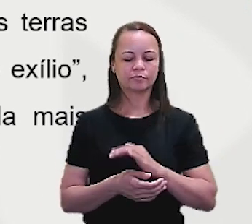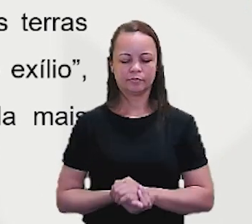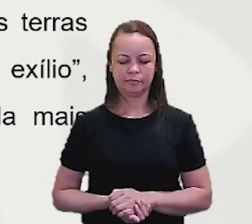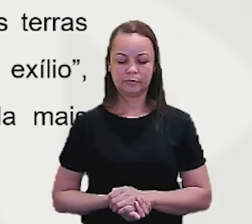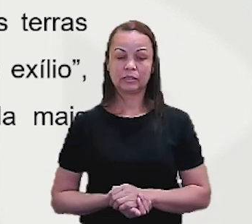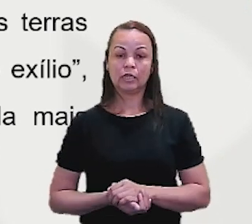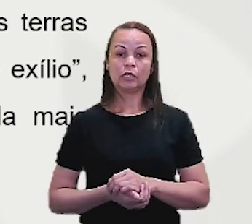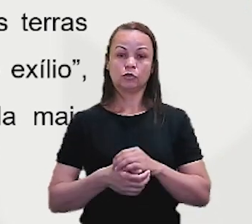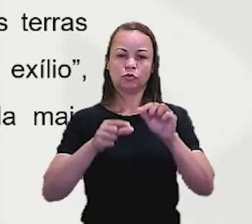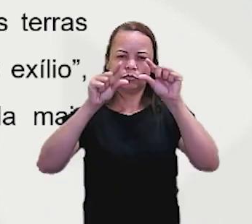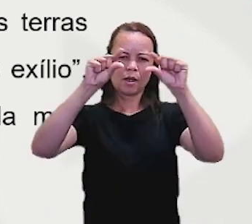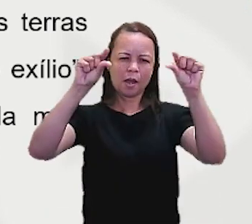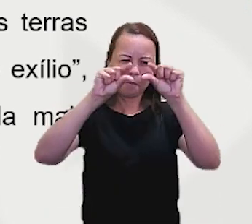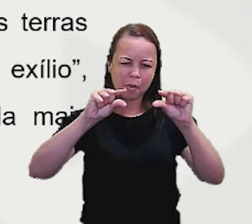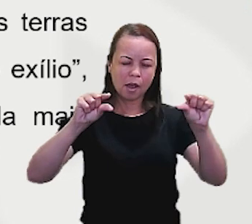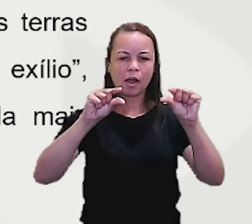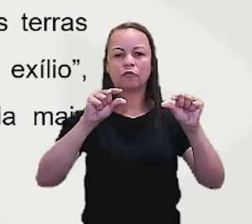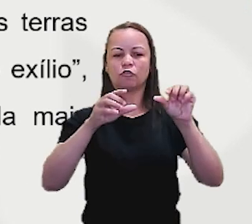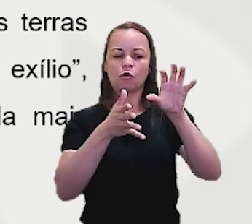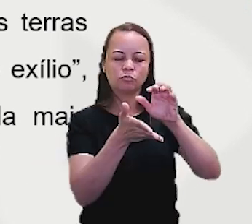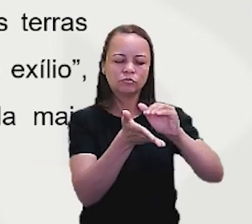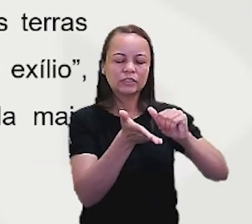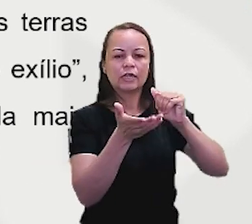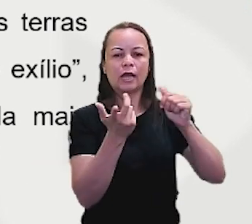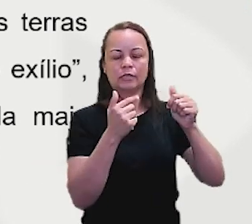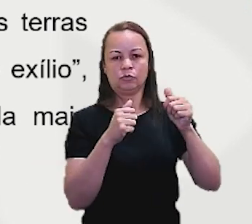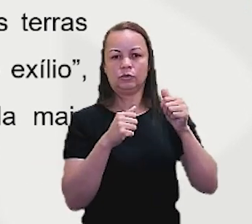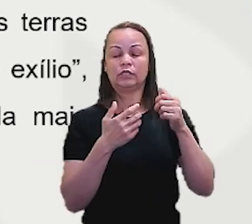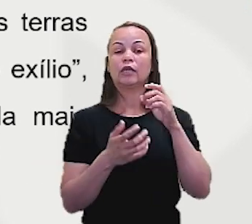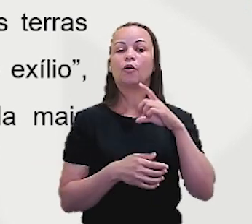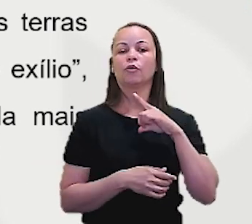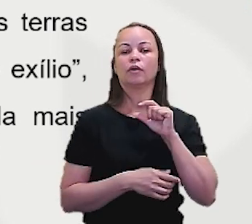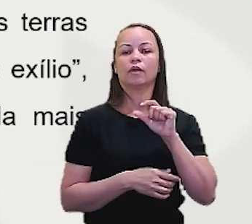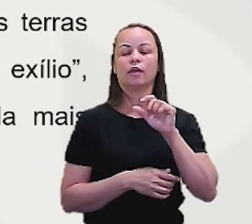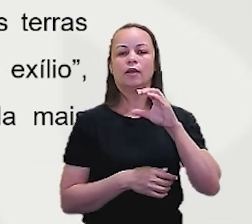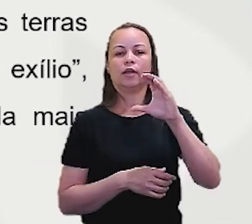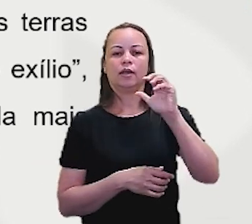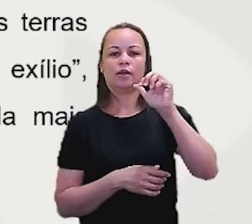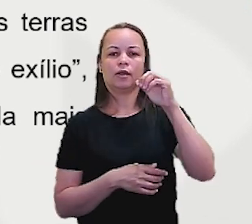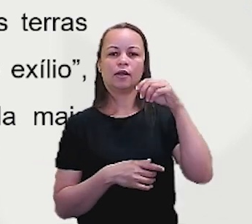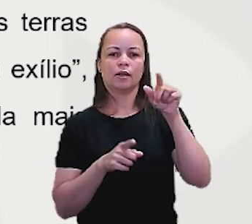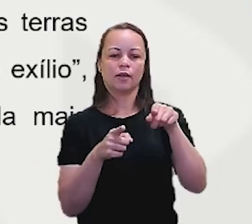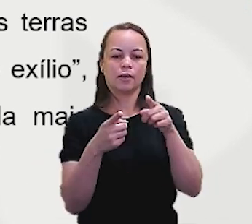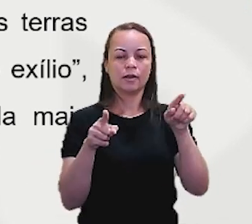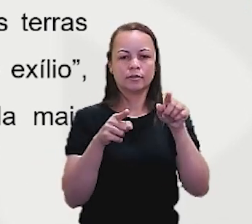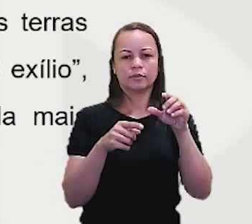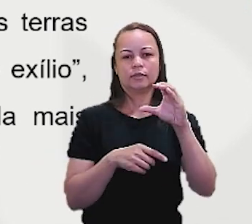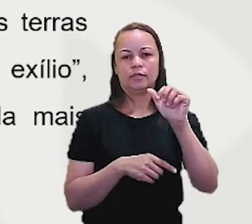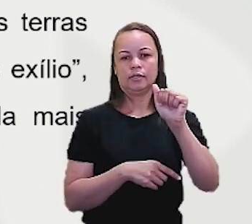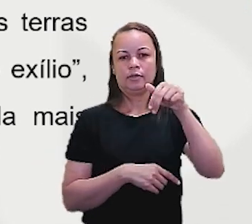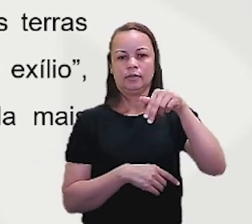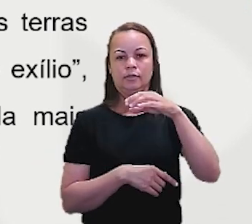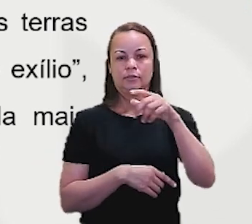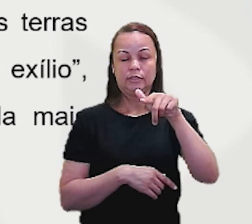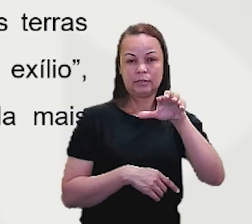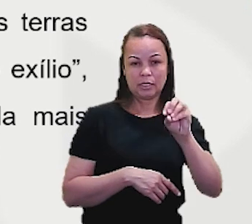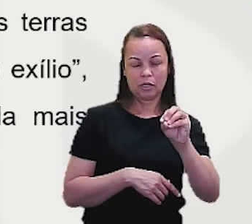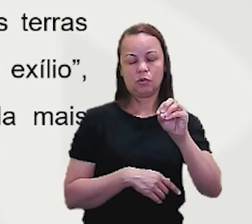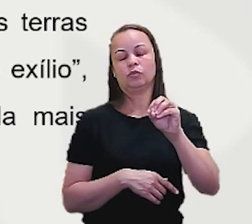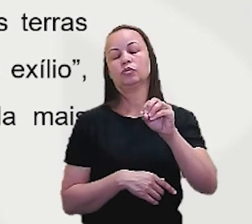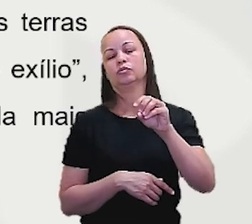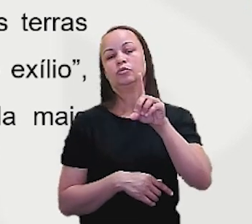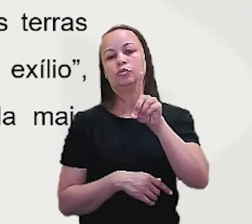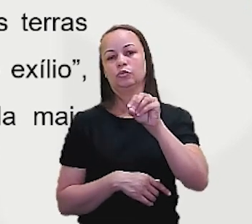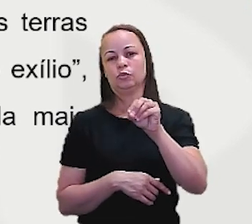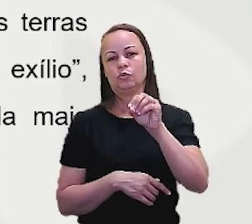Dois versos delas foram retirados do poema Canção do Exílio, de Gonçalves Dias, que é: Nossos bosques têm